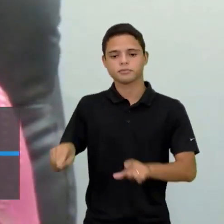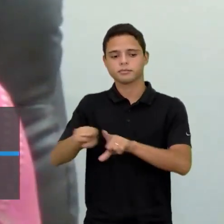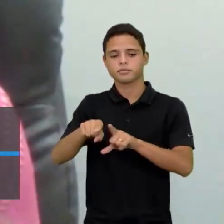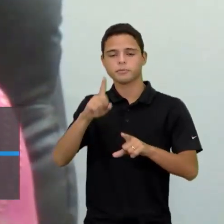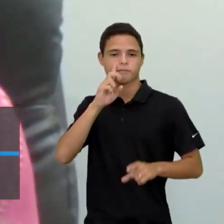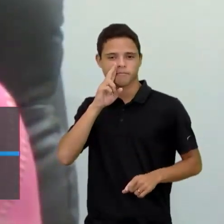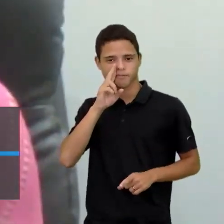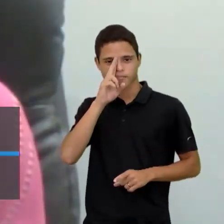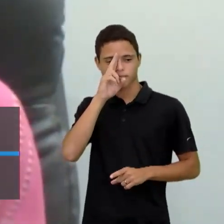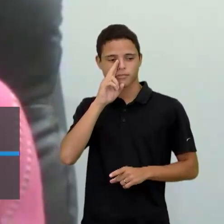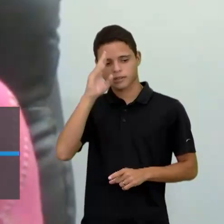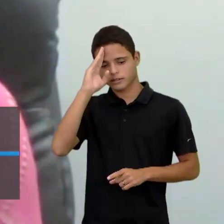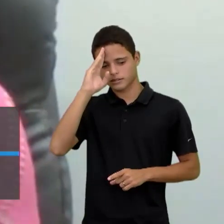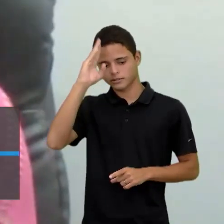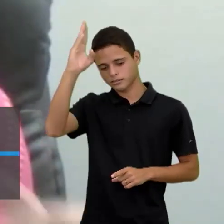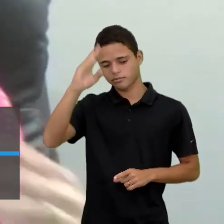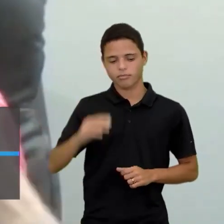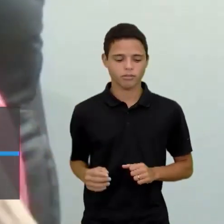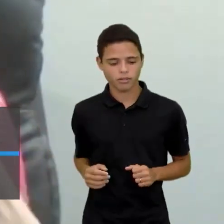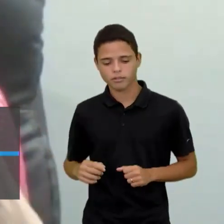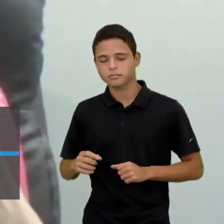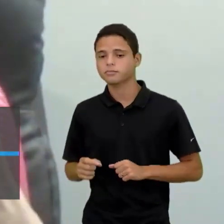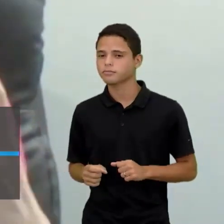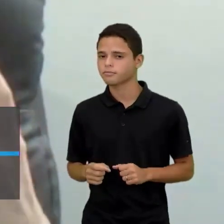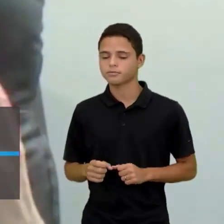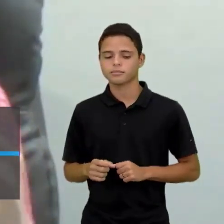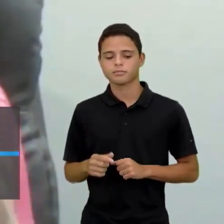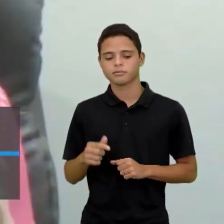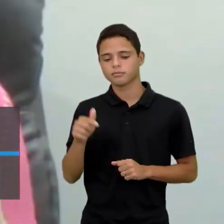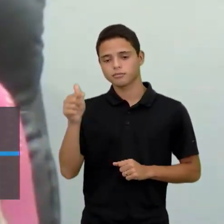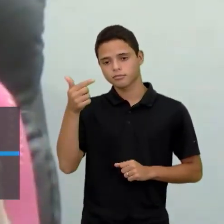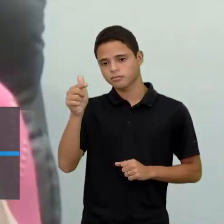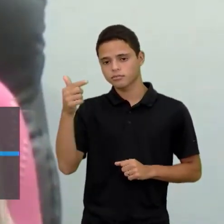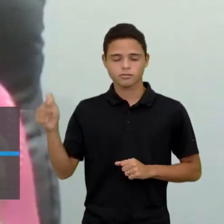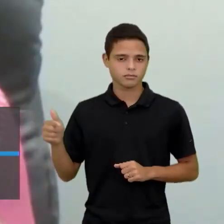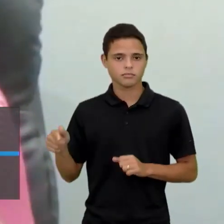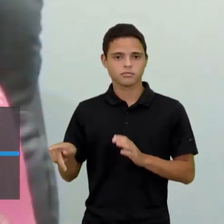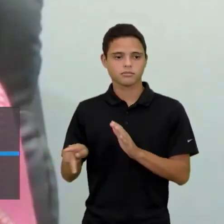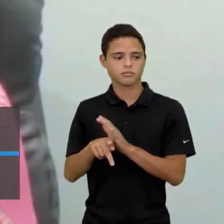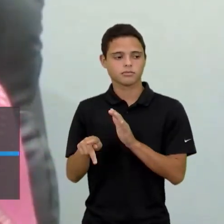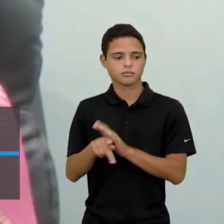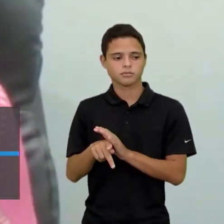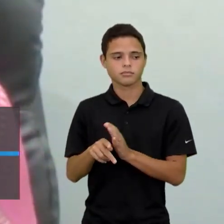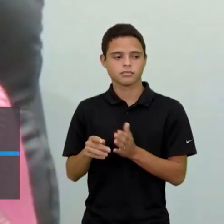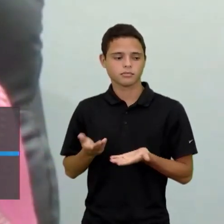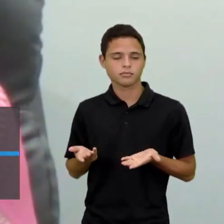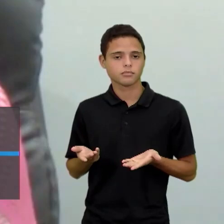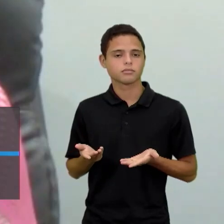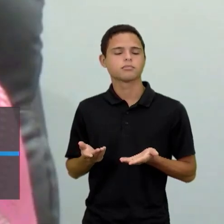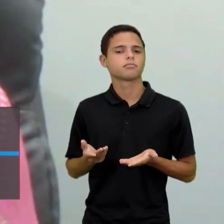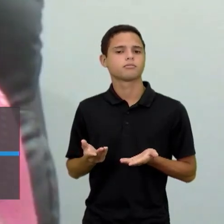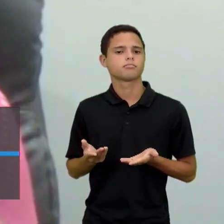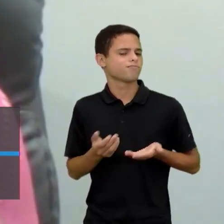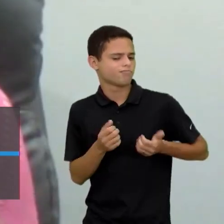às vezes a família também não leva para uma estimulação, para ter aquele acompanhamento